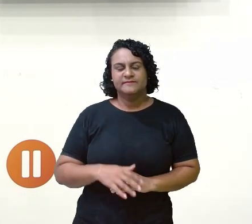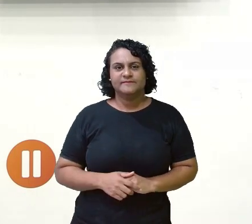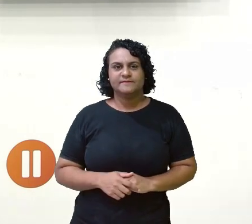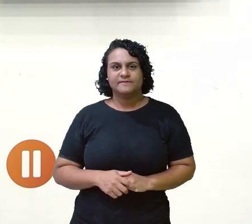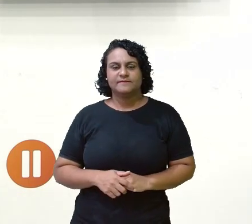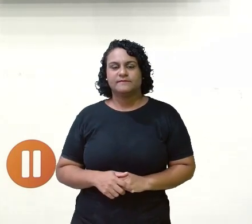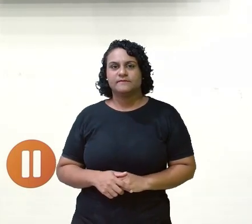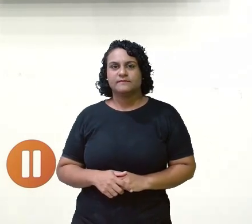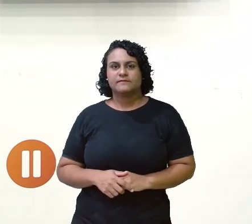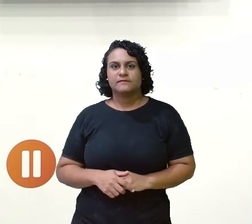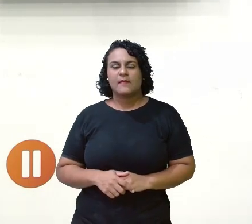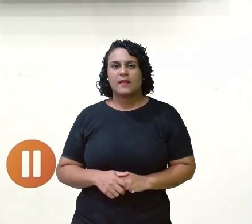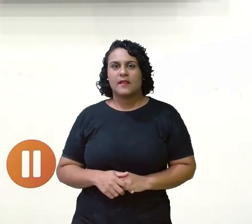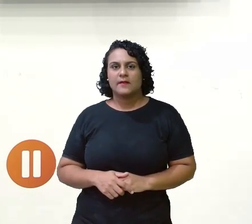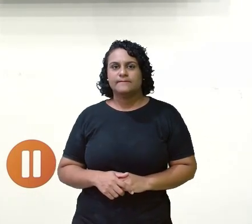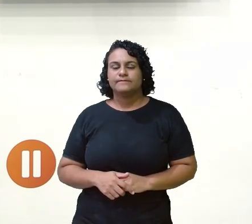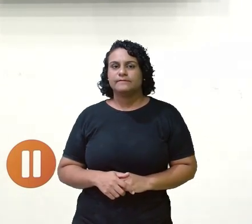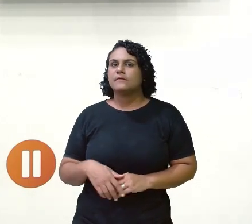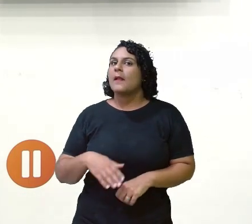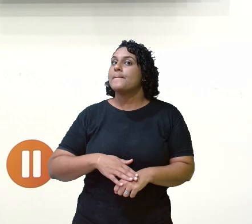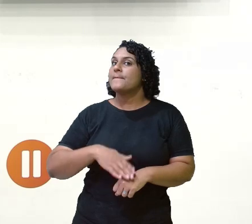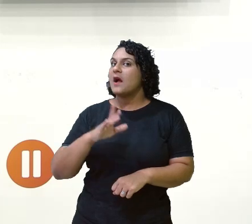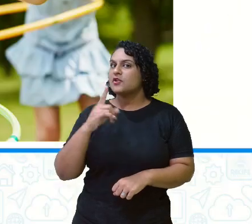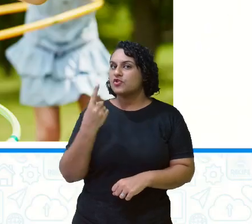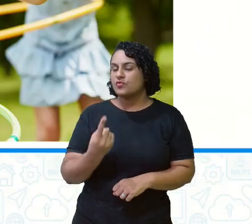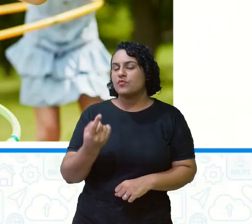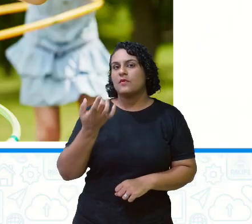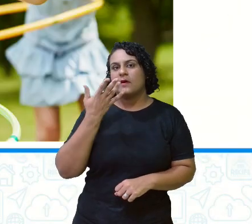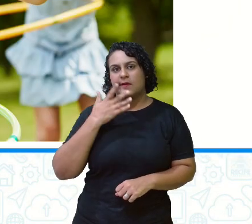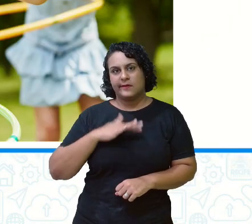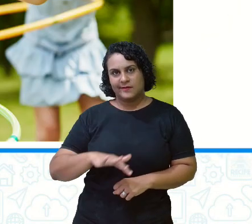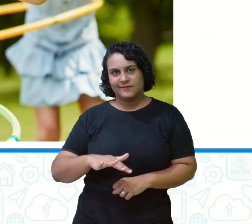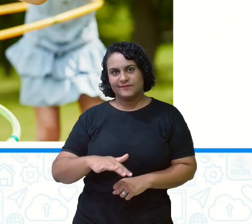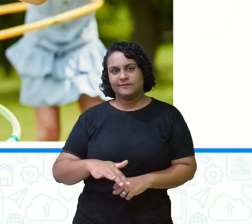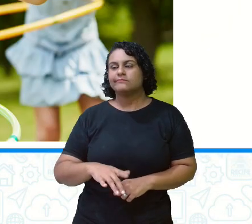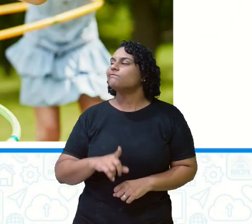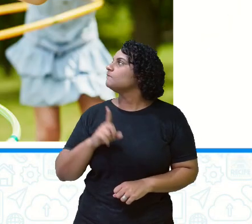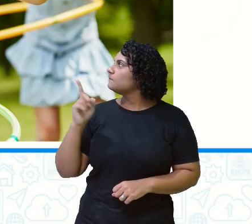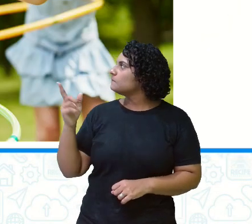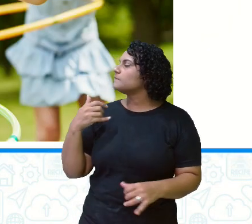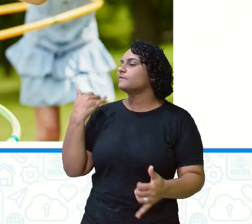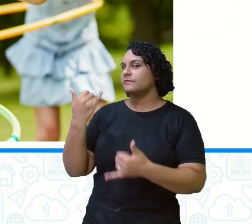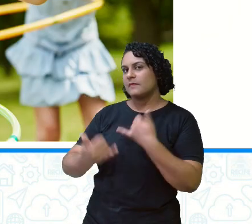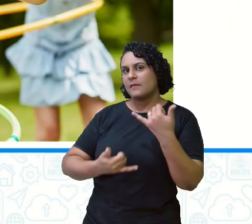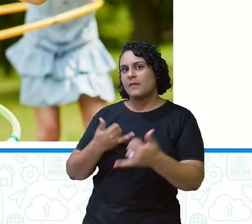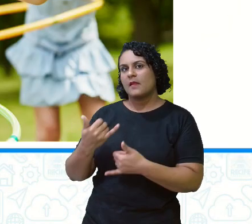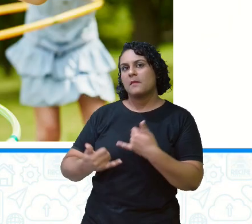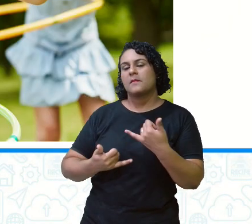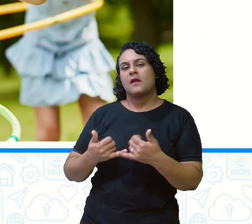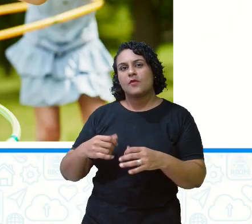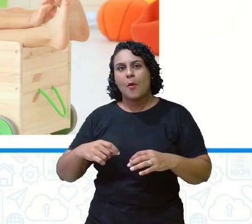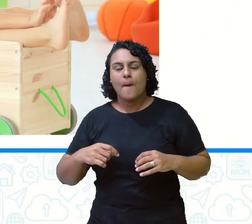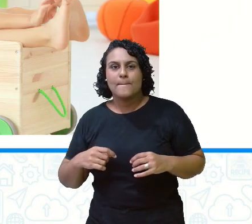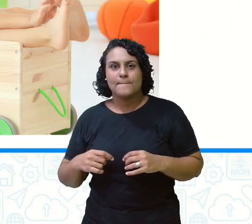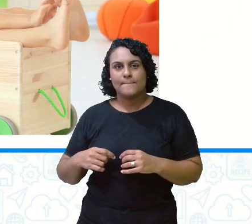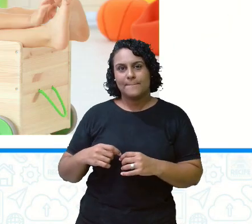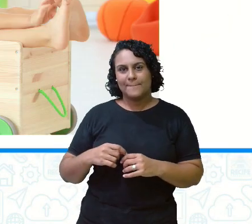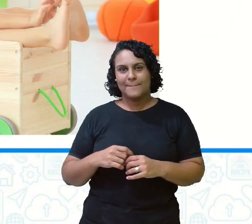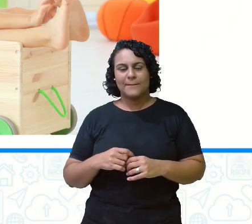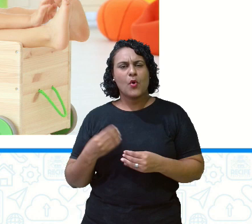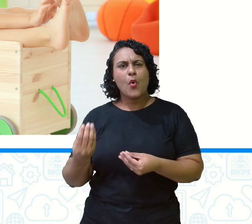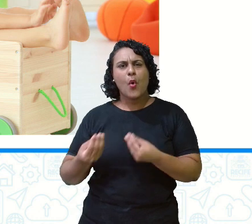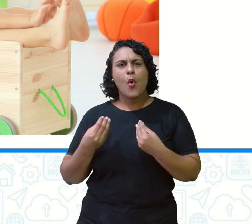ó, observem aí, tem mais de uma criança e elas estão brincando de bambolê. Como